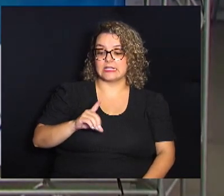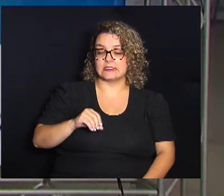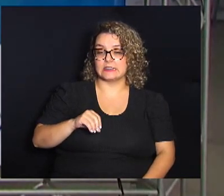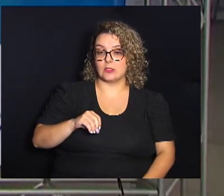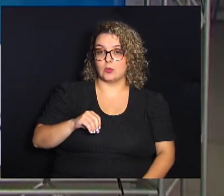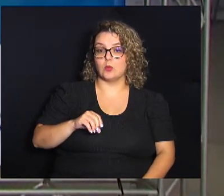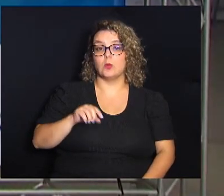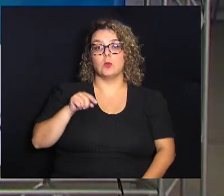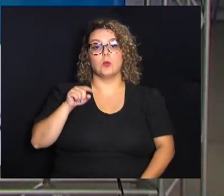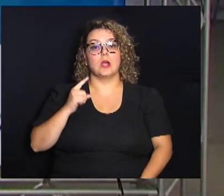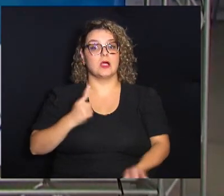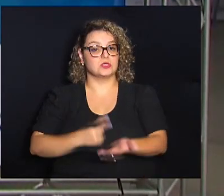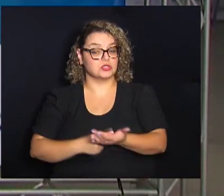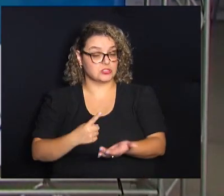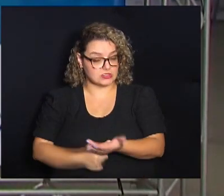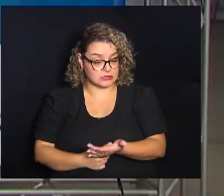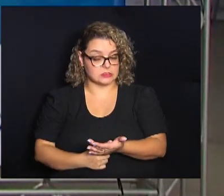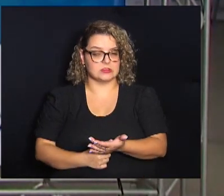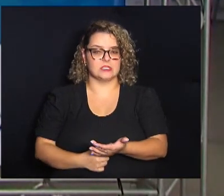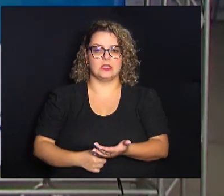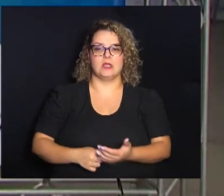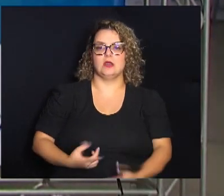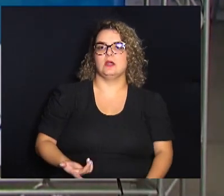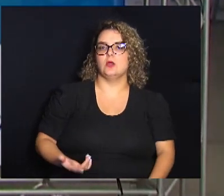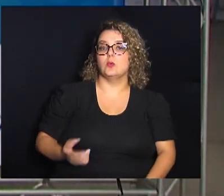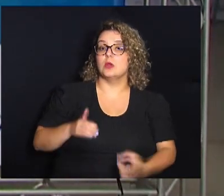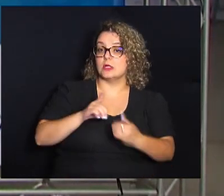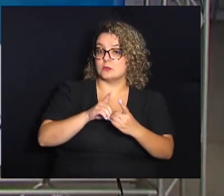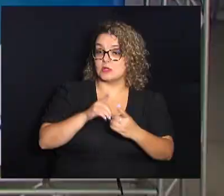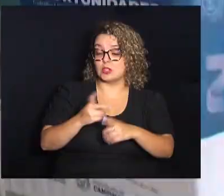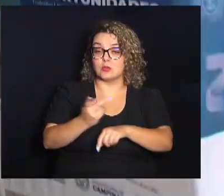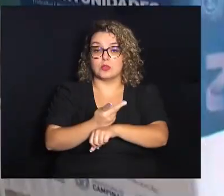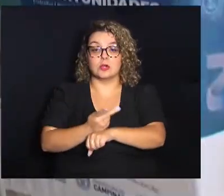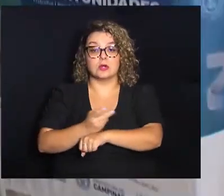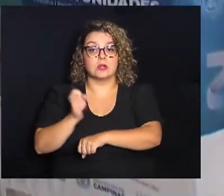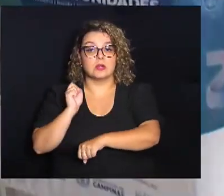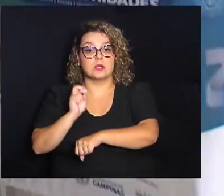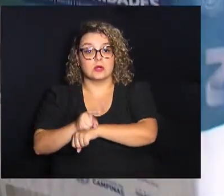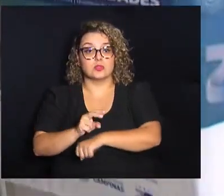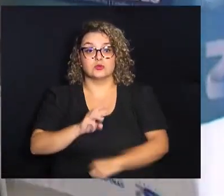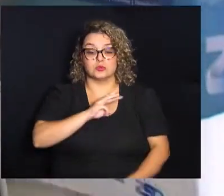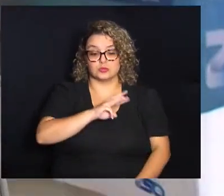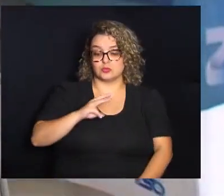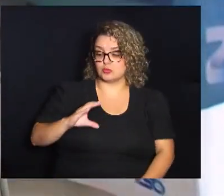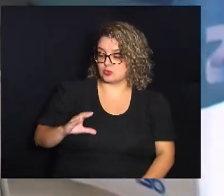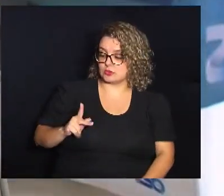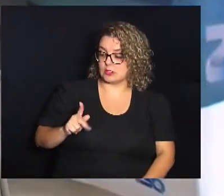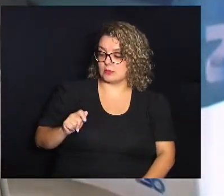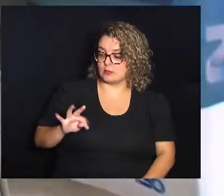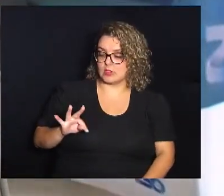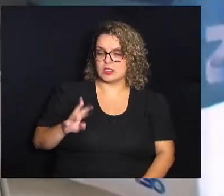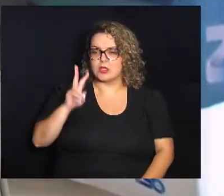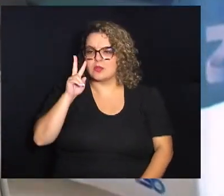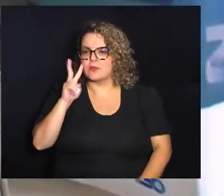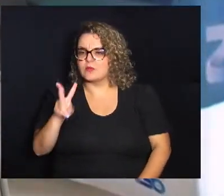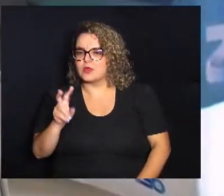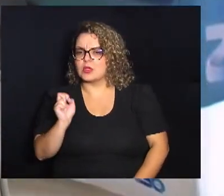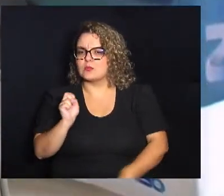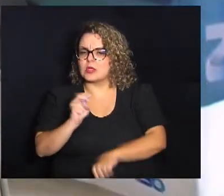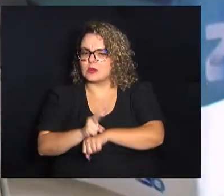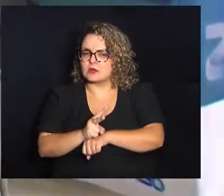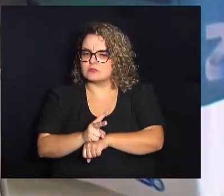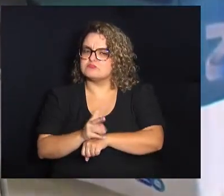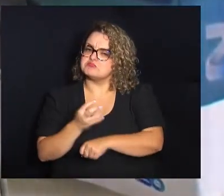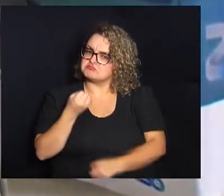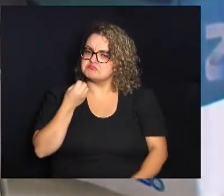seu atendimento e também buscar a sua vaga através do site do CEPAT. Visualizou lá uma vaga no site